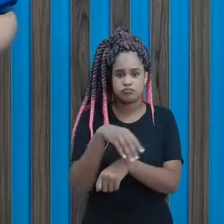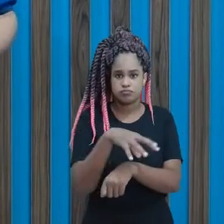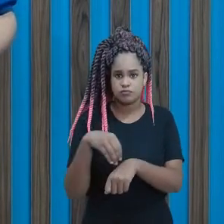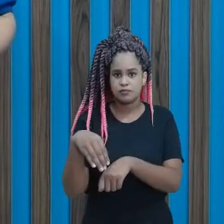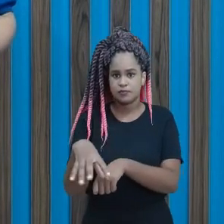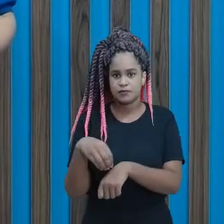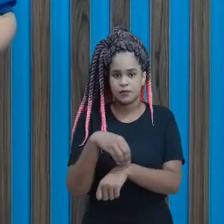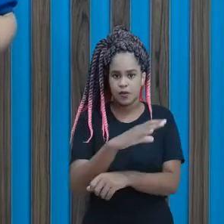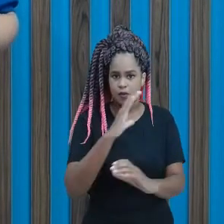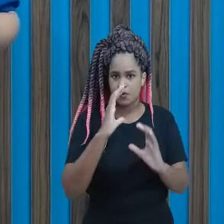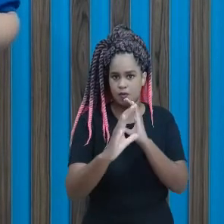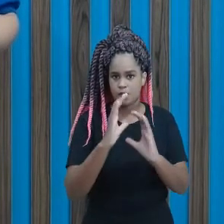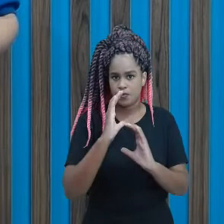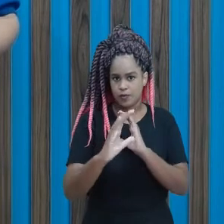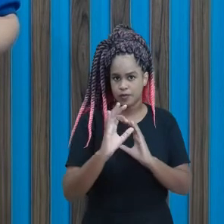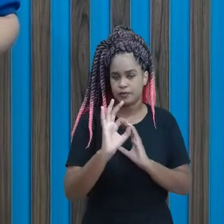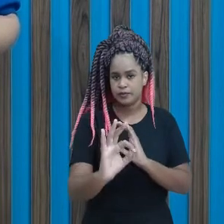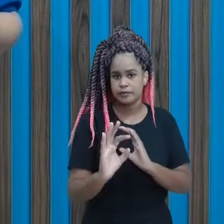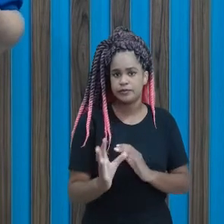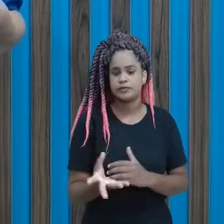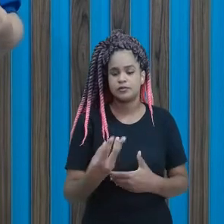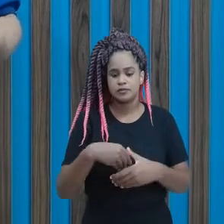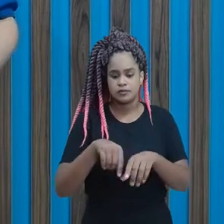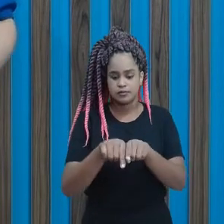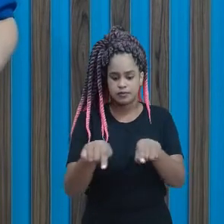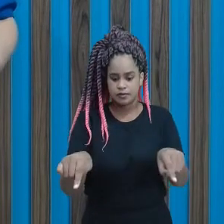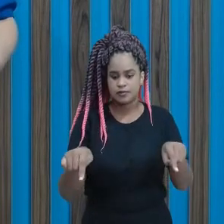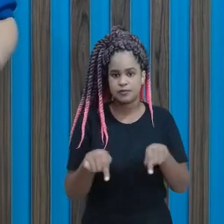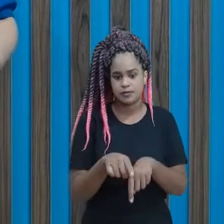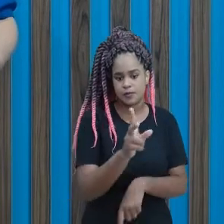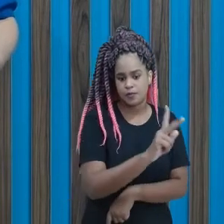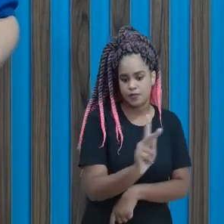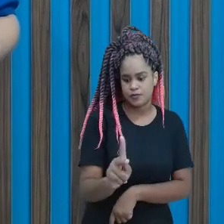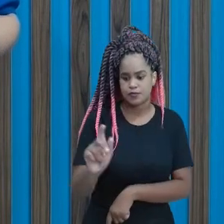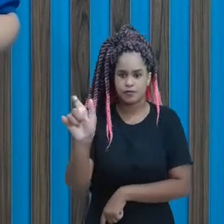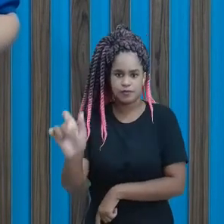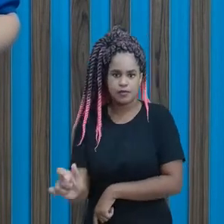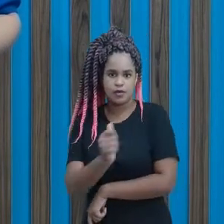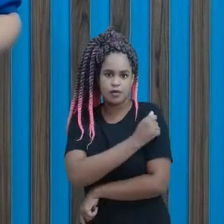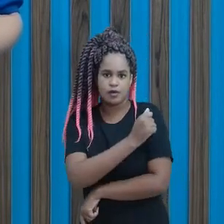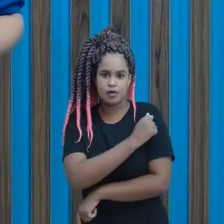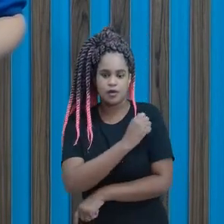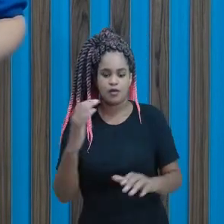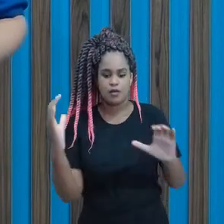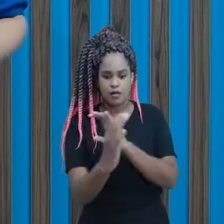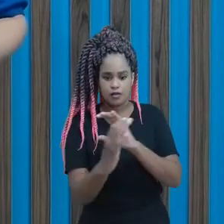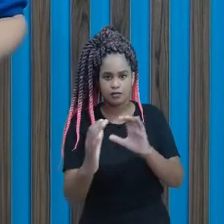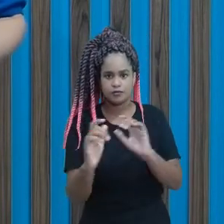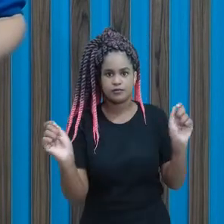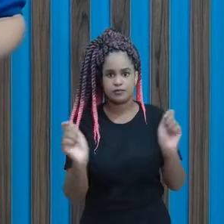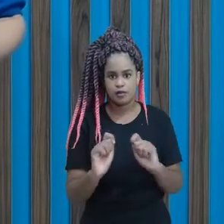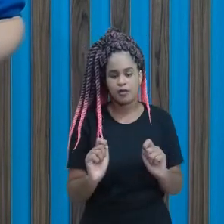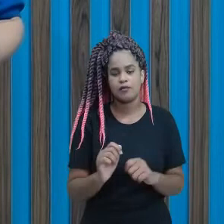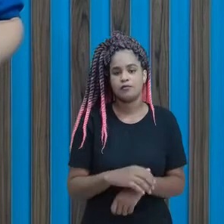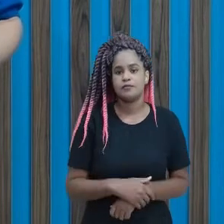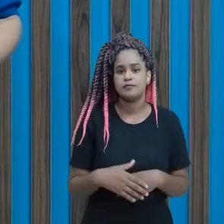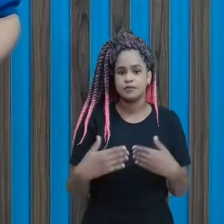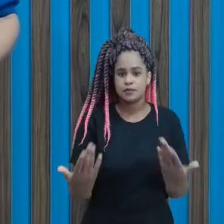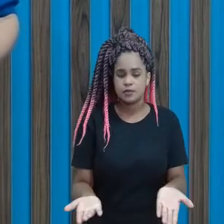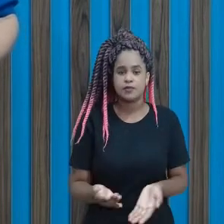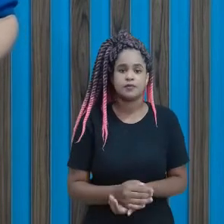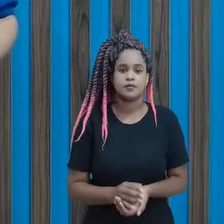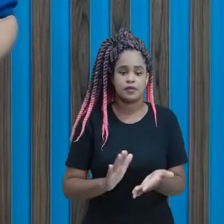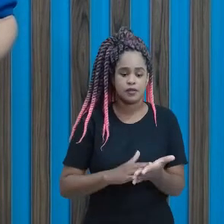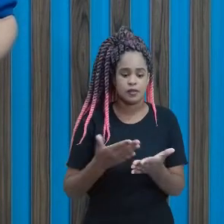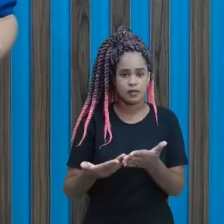dessa comunicação, do professor da sala com esse estudante. Esse intérprete, que também tem uma